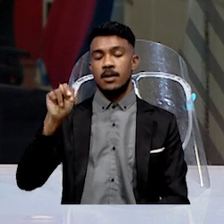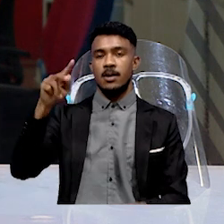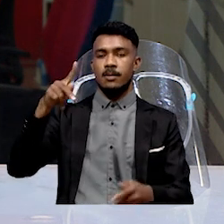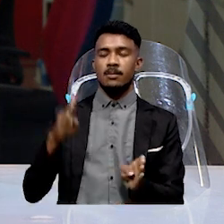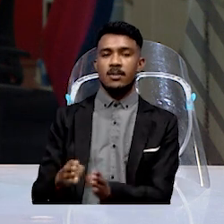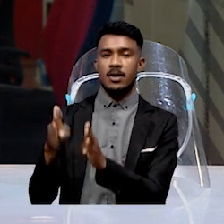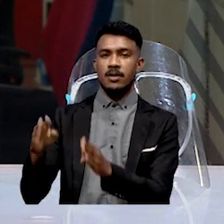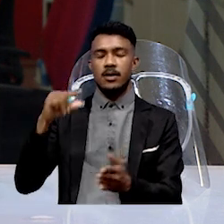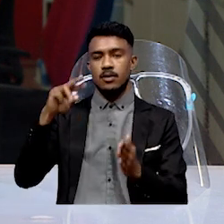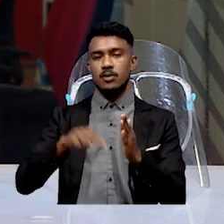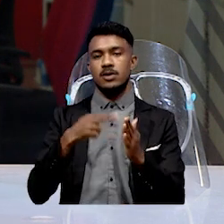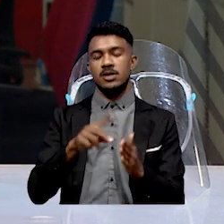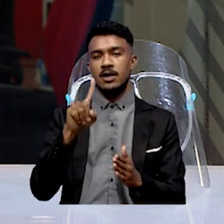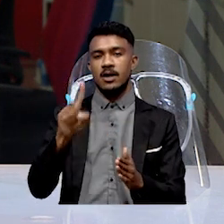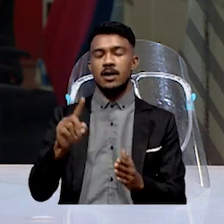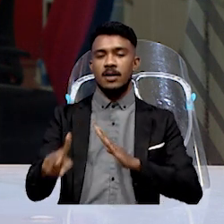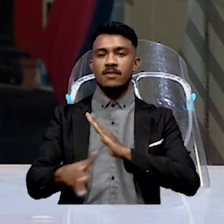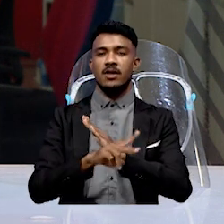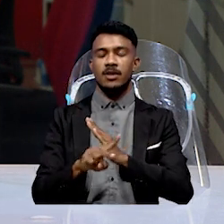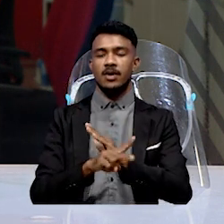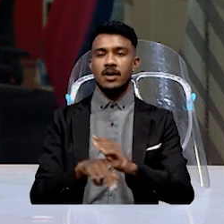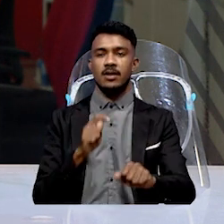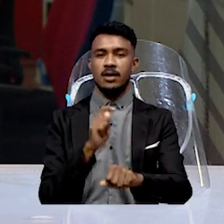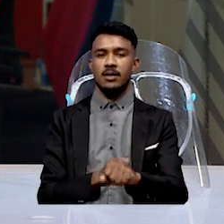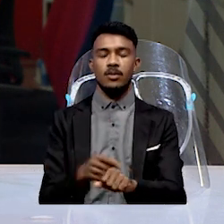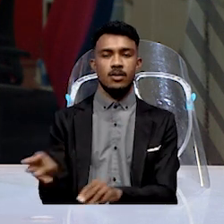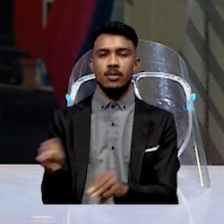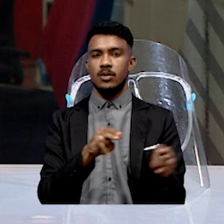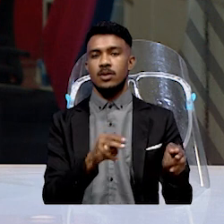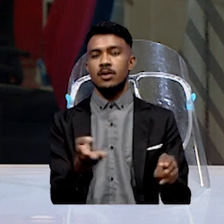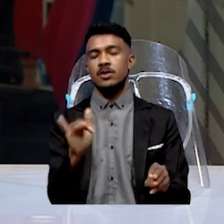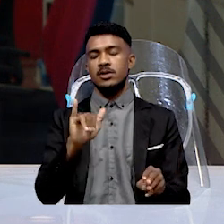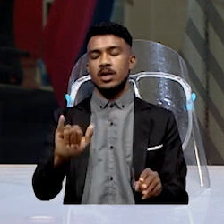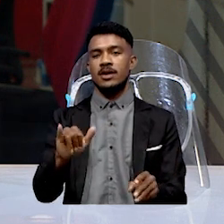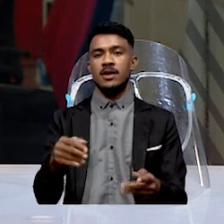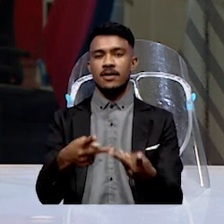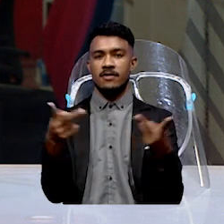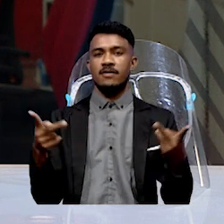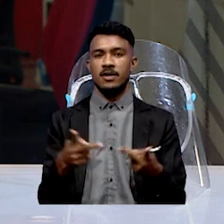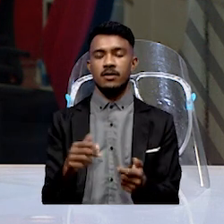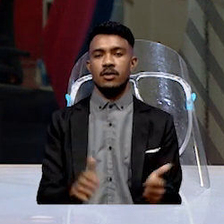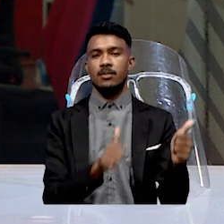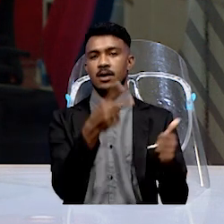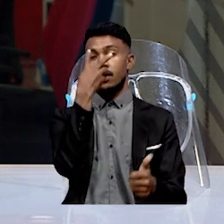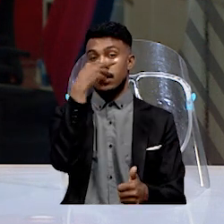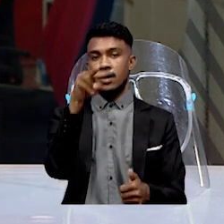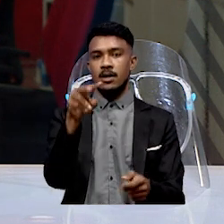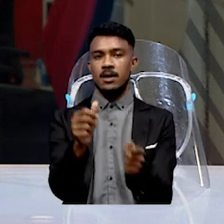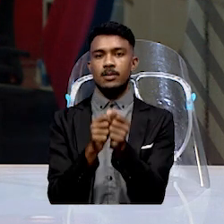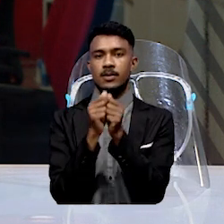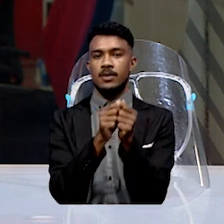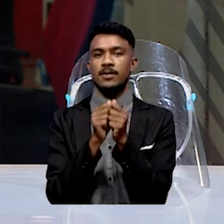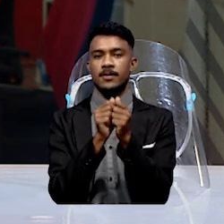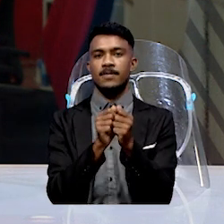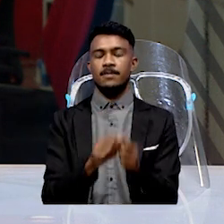ida com a ba vítima balu nia condição, a foi evacua husi sira nia Helafating. Dirmai ita kompanya hamotok.